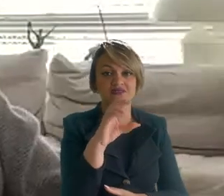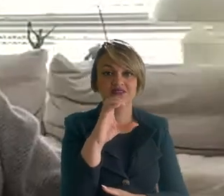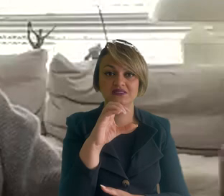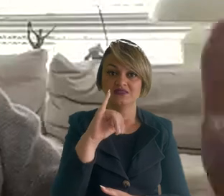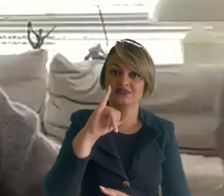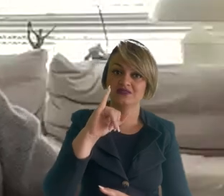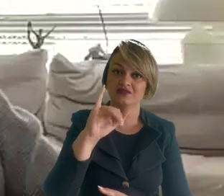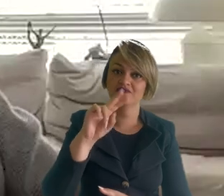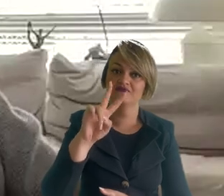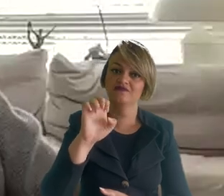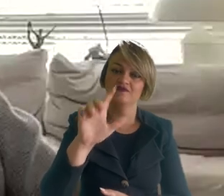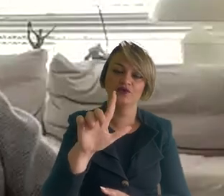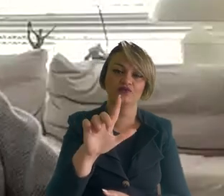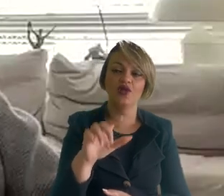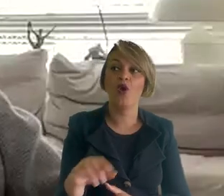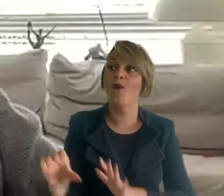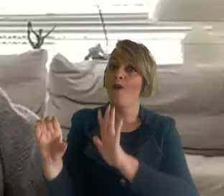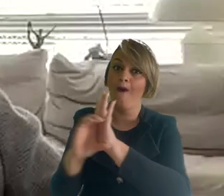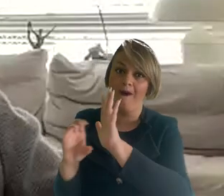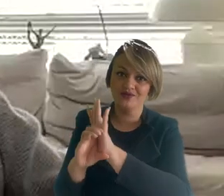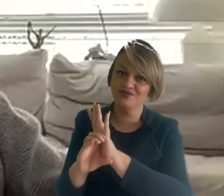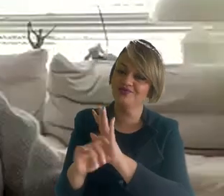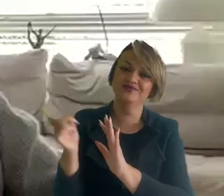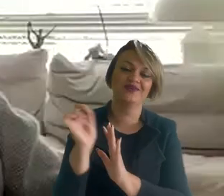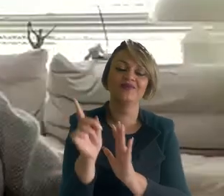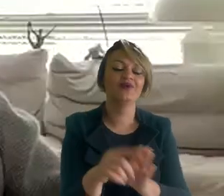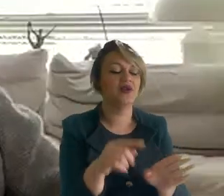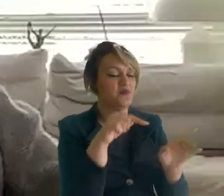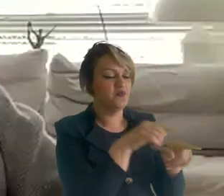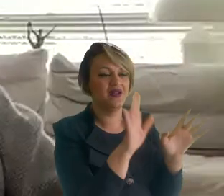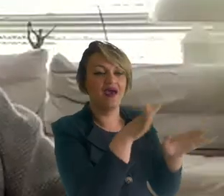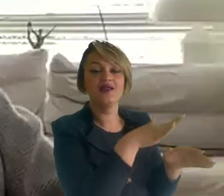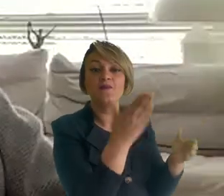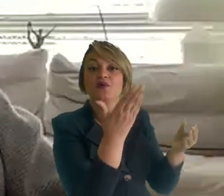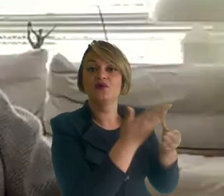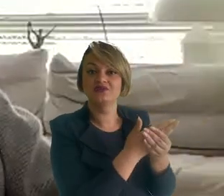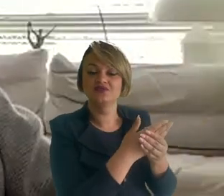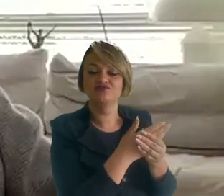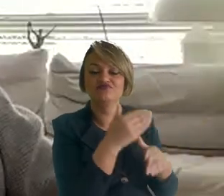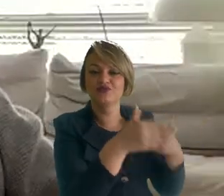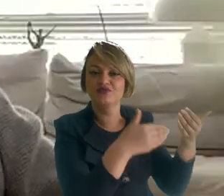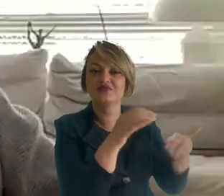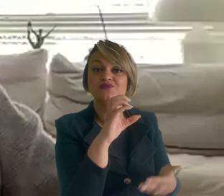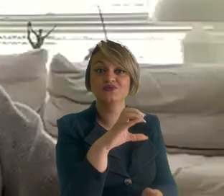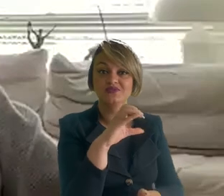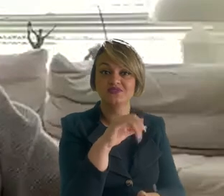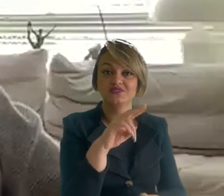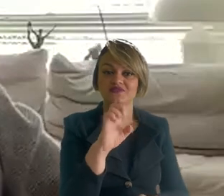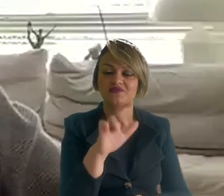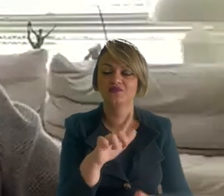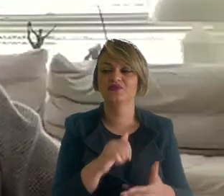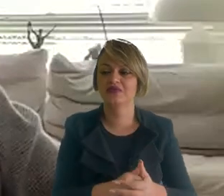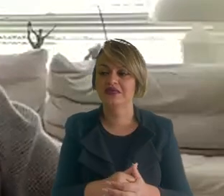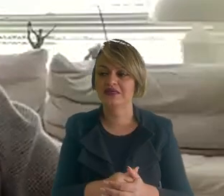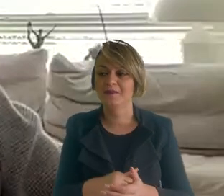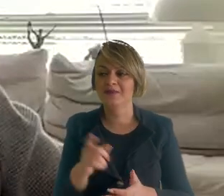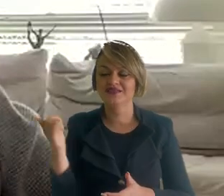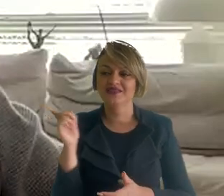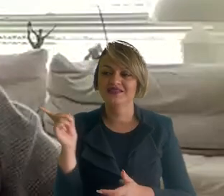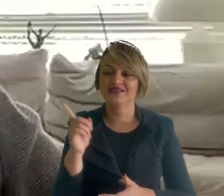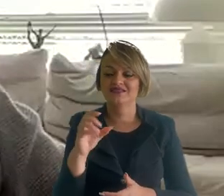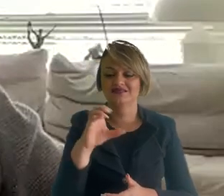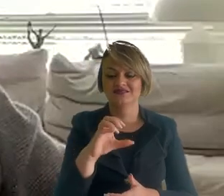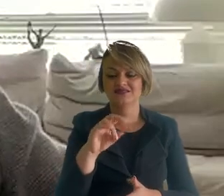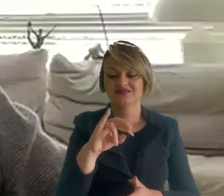existia dois mil artigos a nossa disposição para o exercício de uma coisa simples chamada civilidade